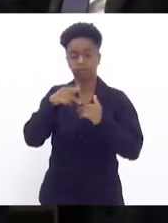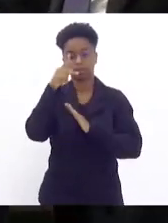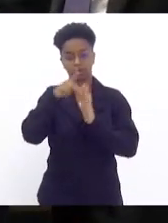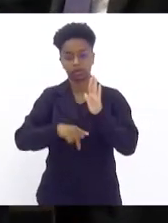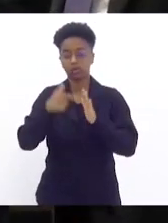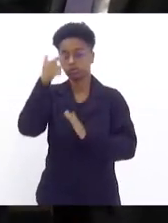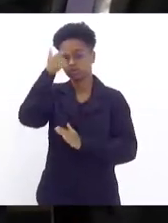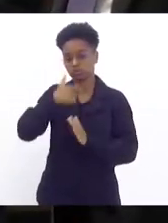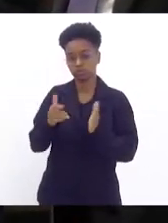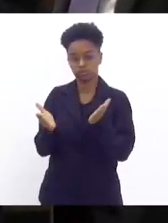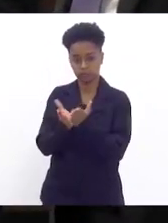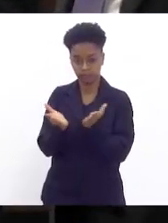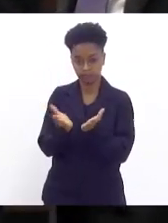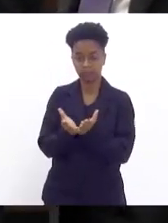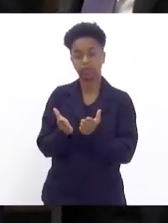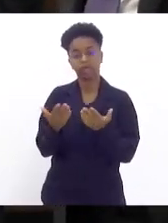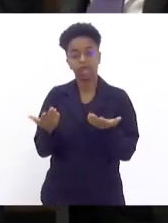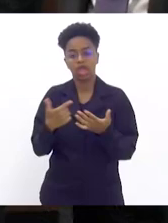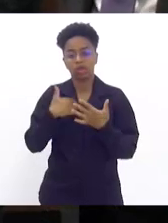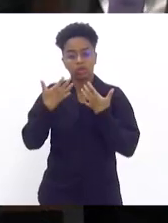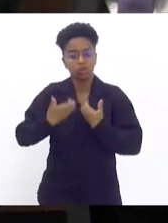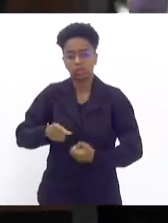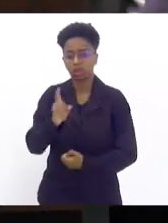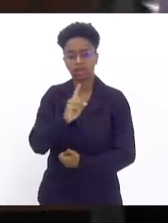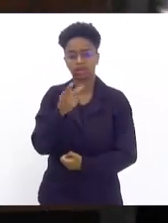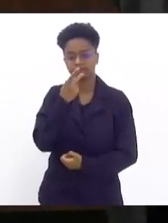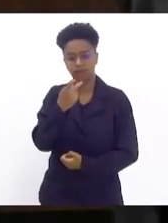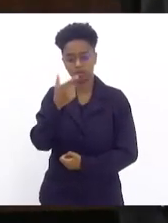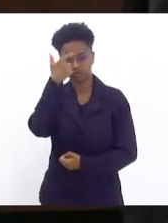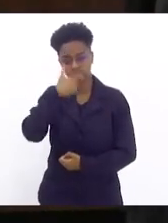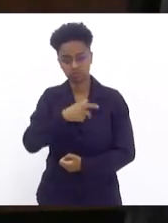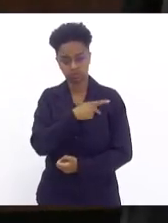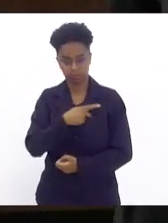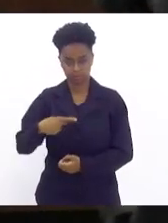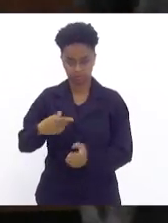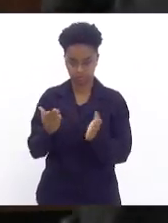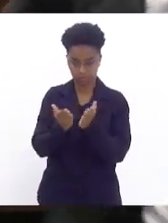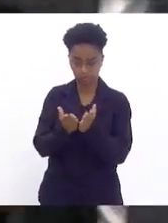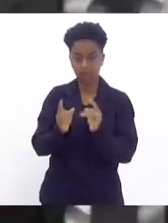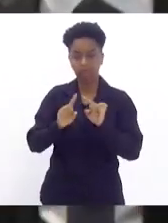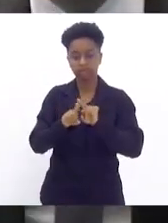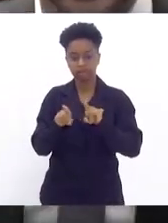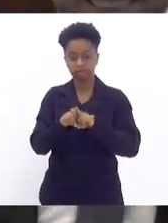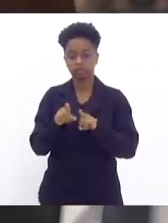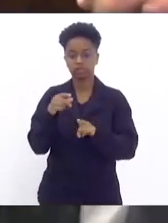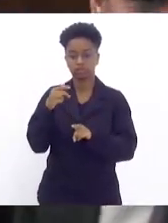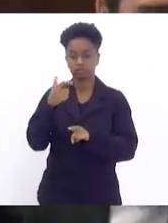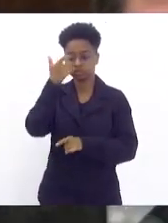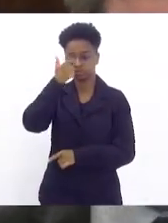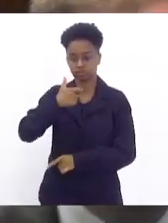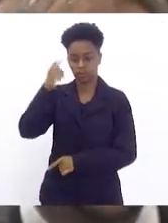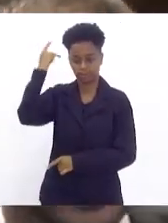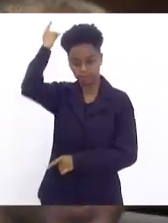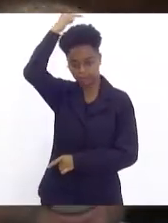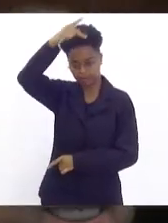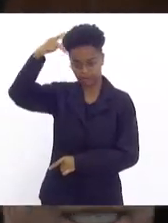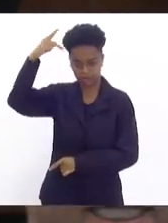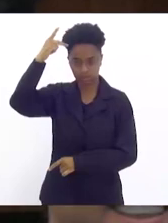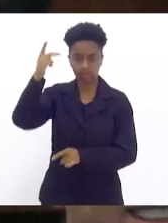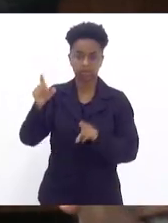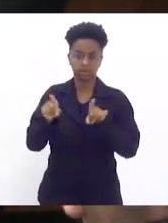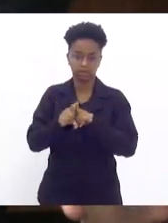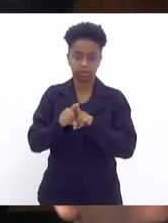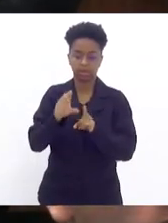Evangélico não quero dizer que sou pastor evangélico eu sou Pentecostal o